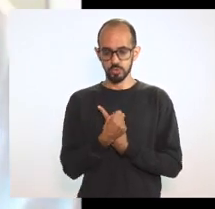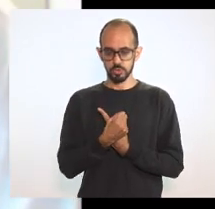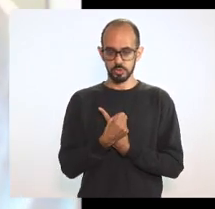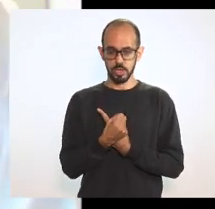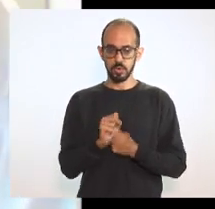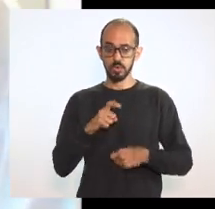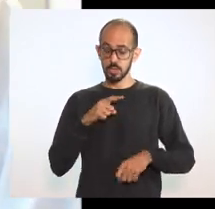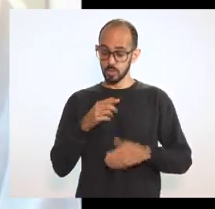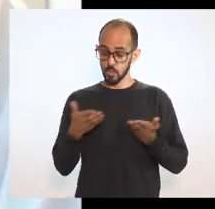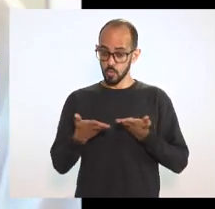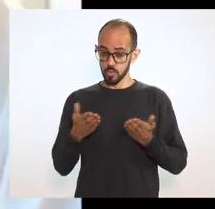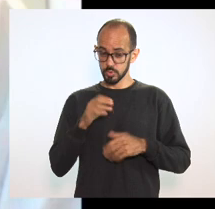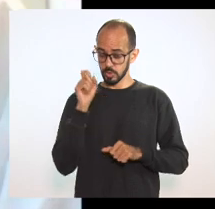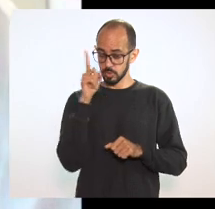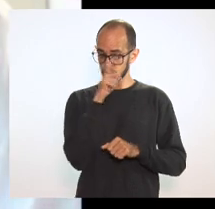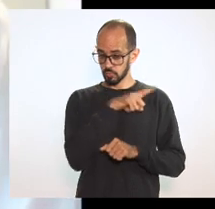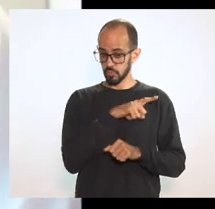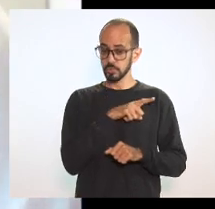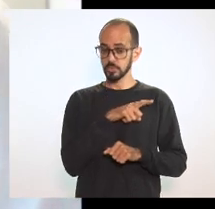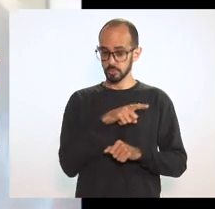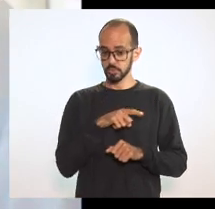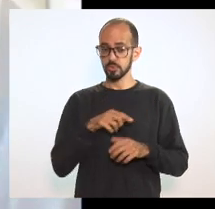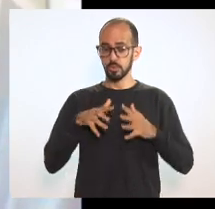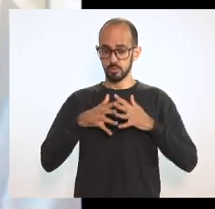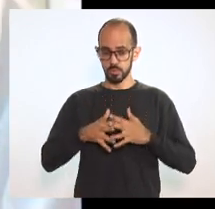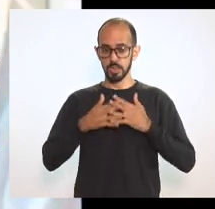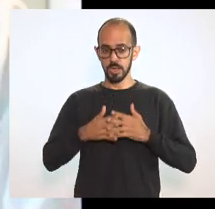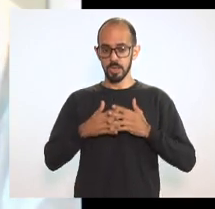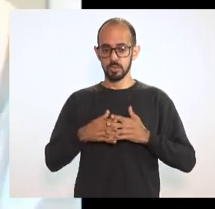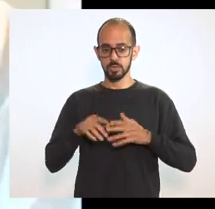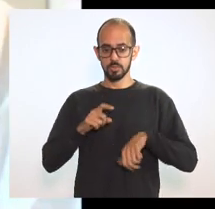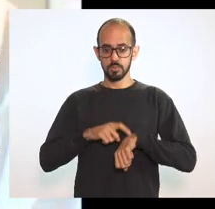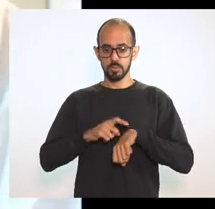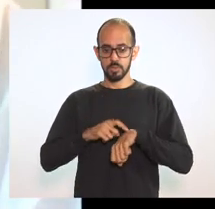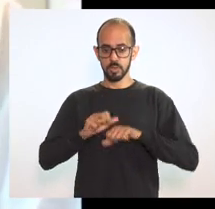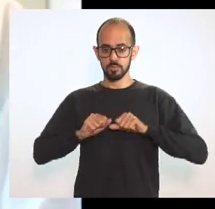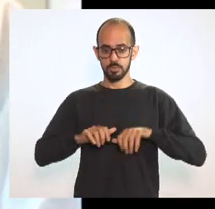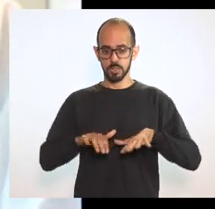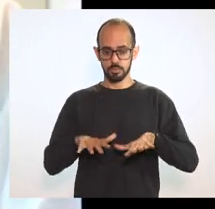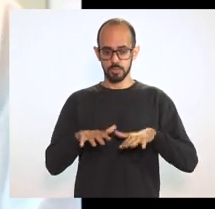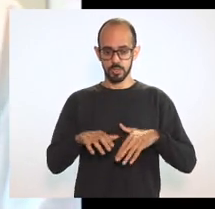mais difíceis quanto mais crítica vai ficando a situação da pandemia.